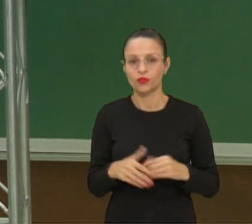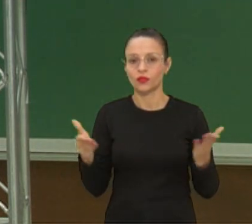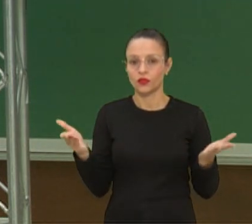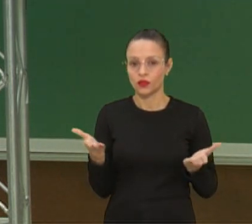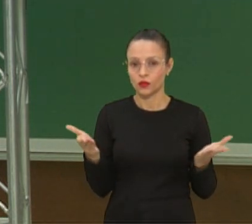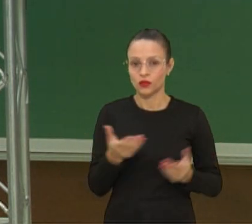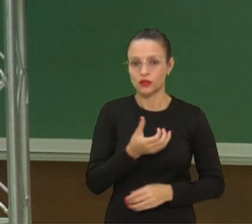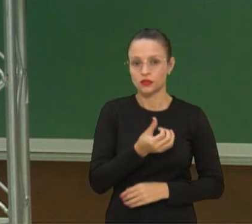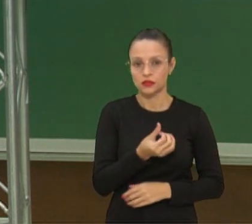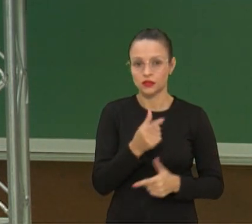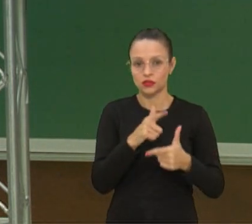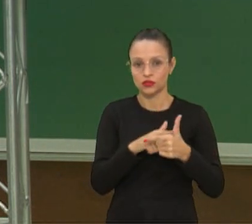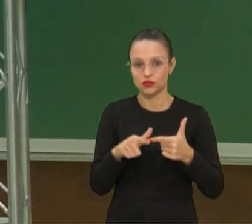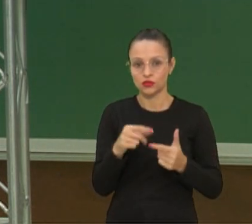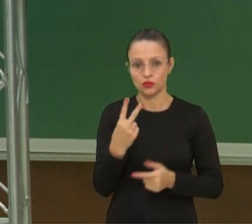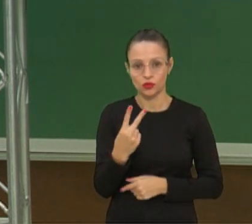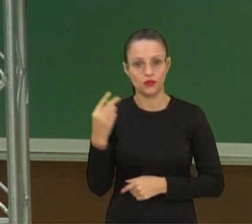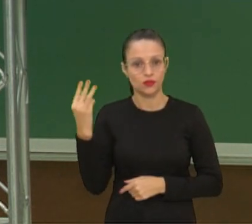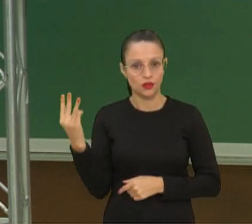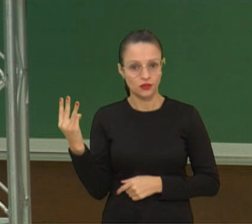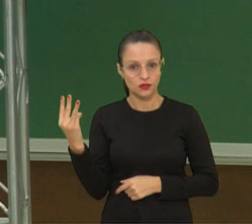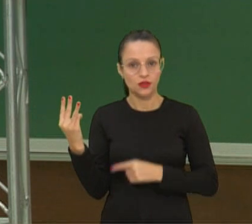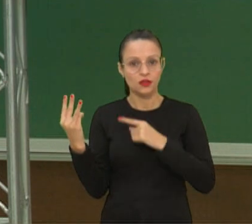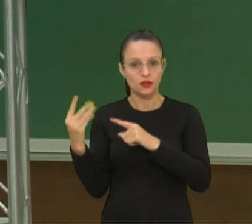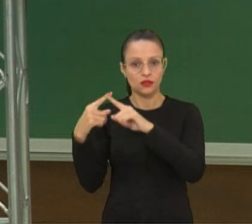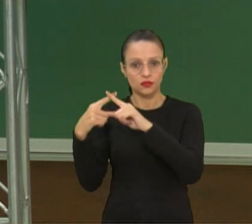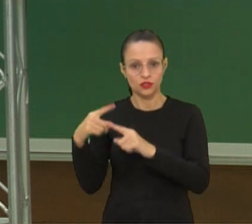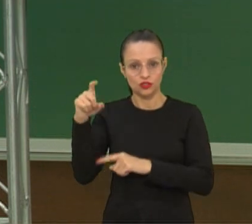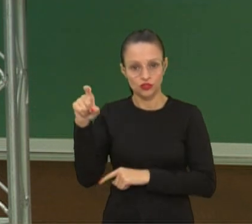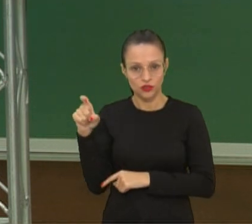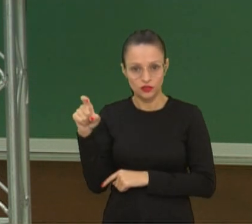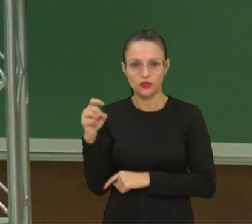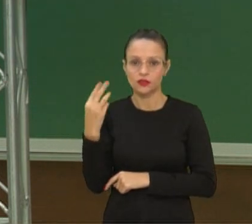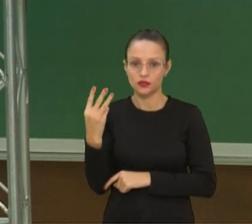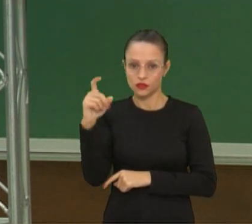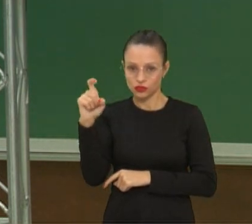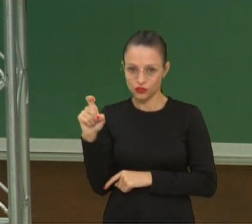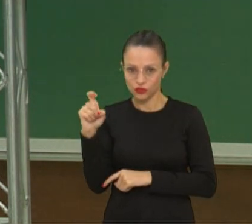Agora, 6 dividido por 2 dá 3. E 3 vezes x, 3x.